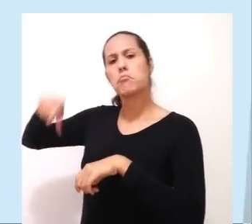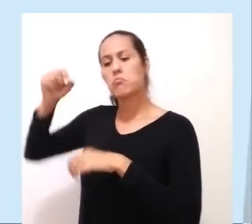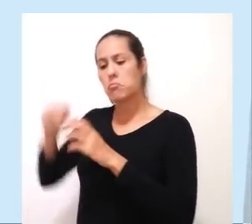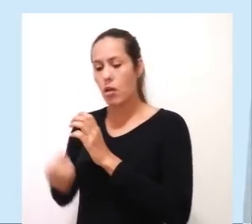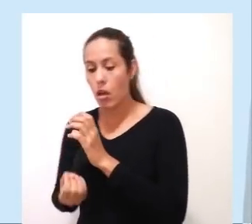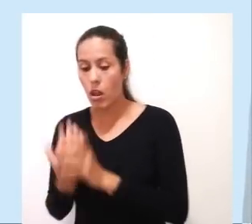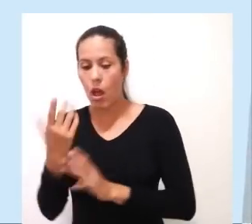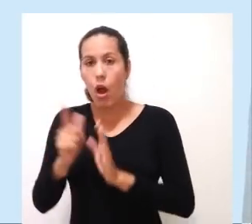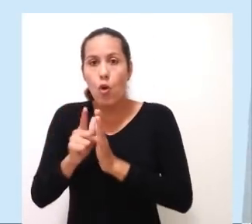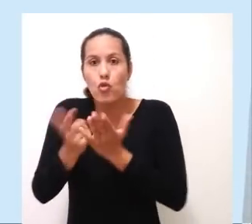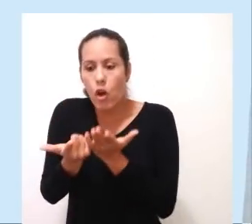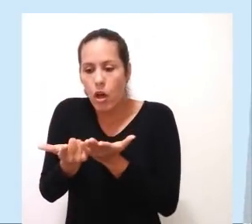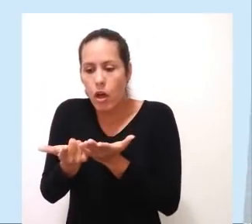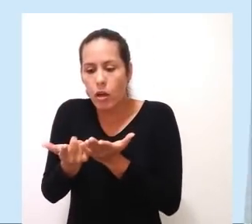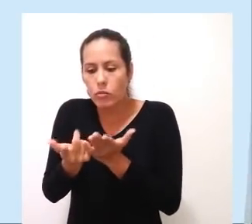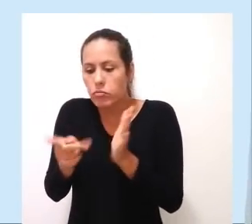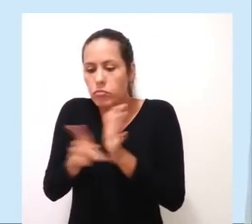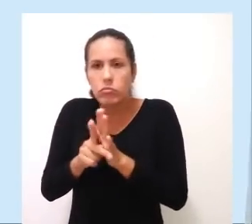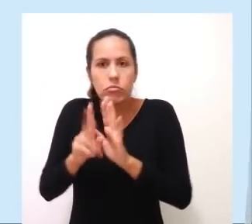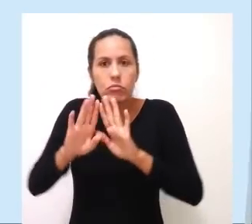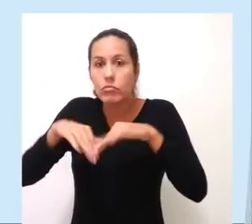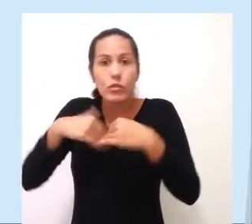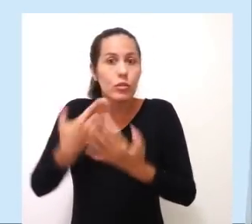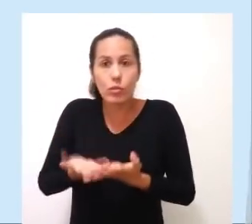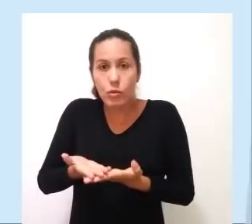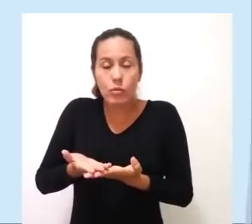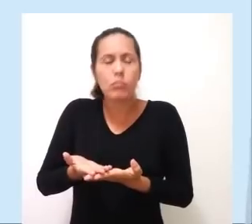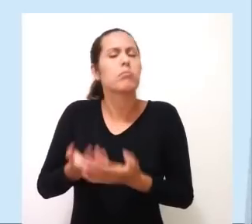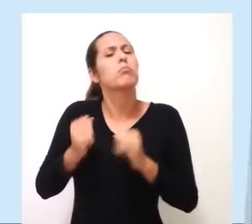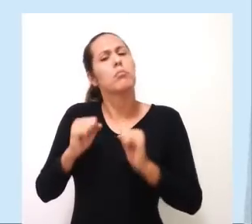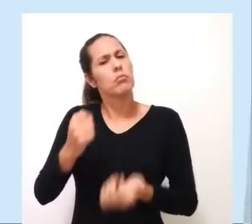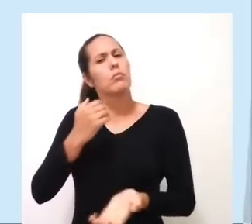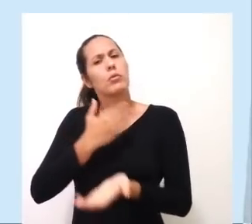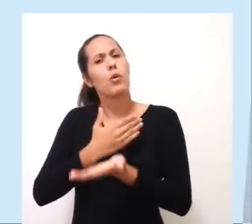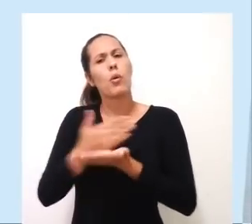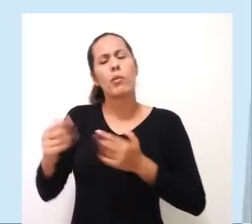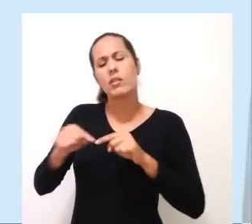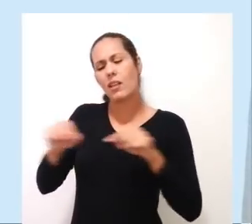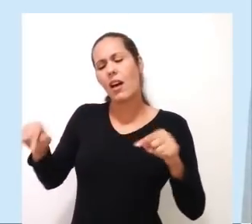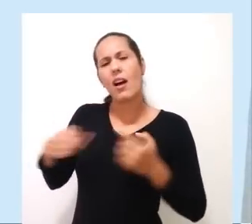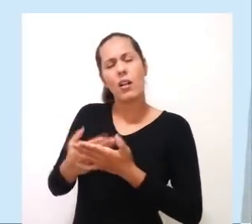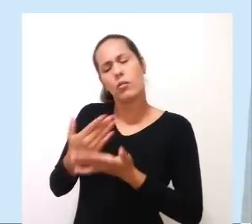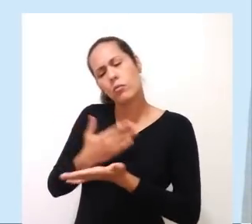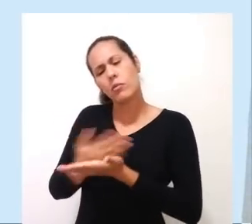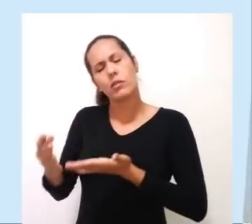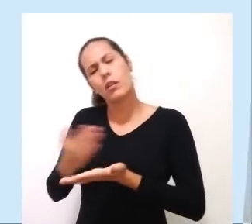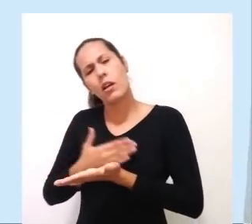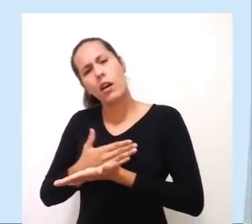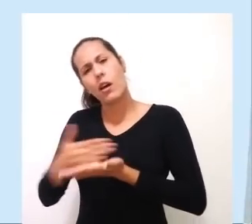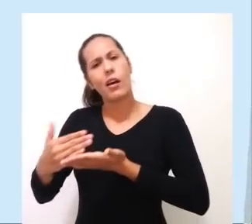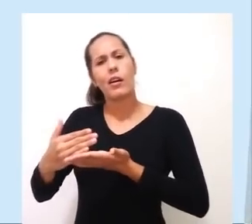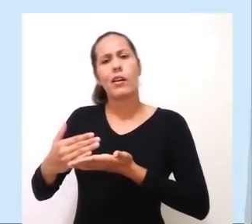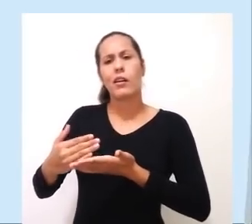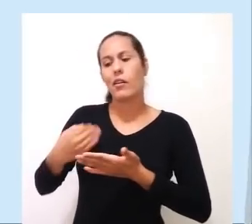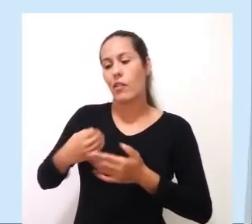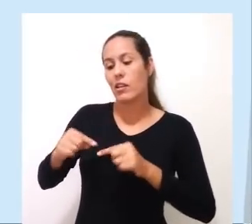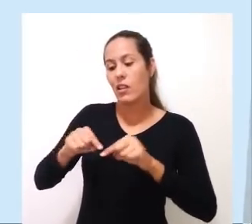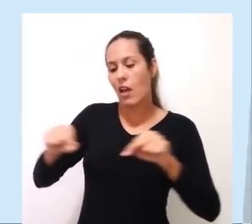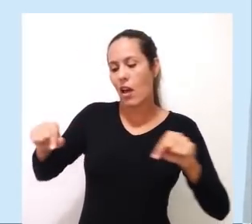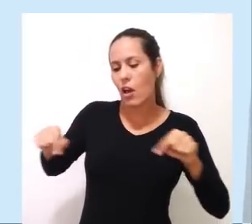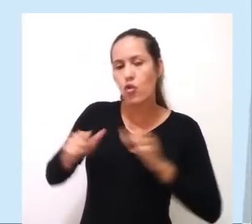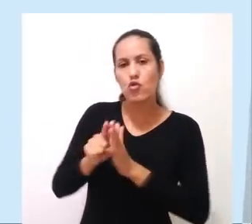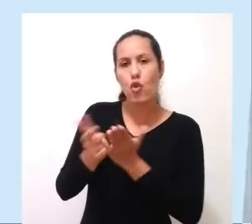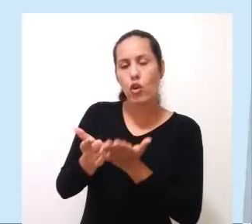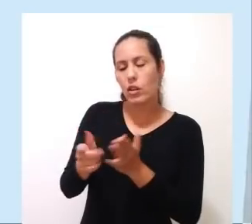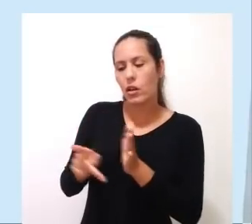um jornalzinho. Pode-se, aliás, começar na nossa própria sala, certo? Fazer um jornalzinho da